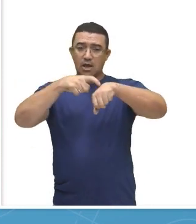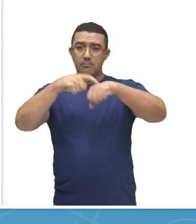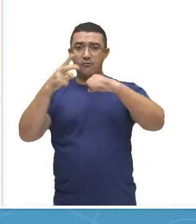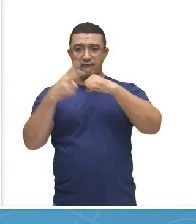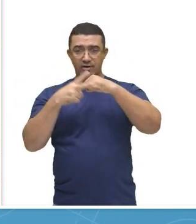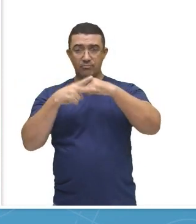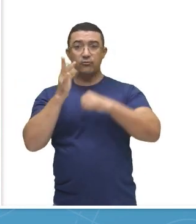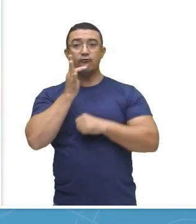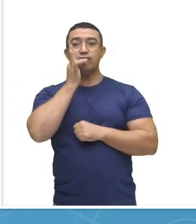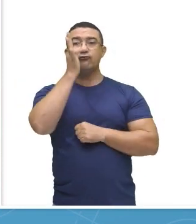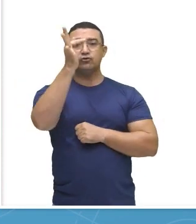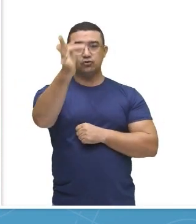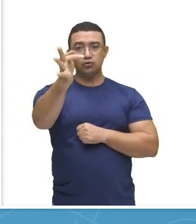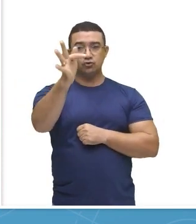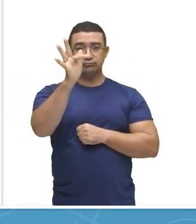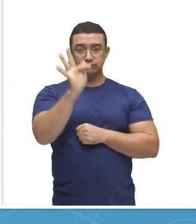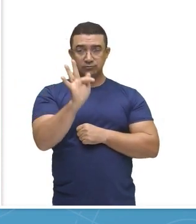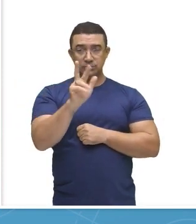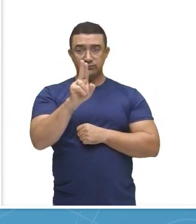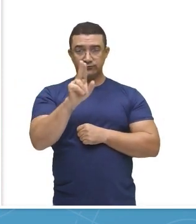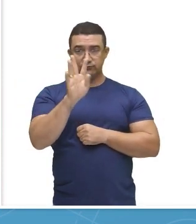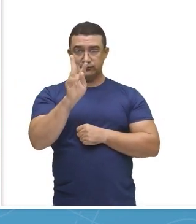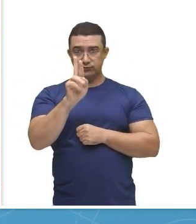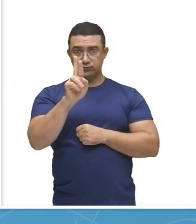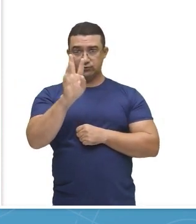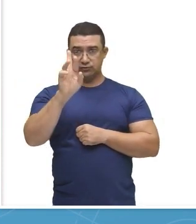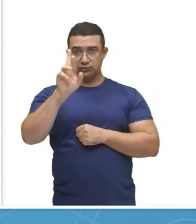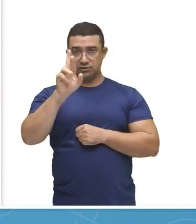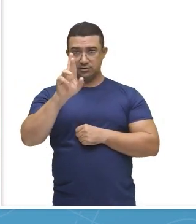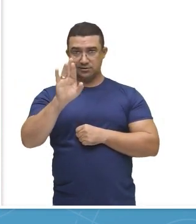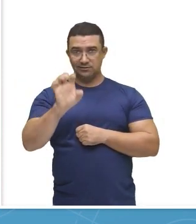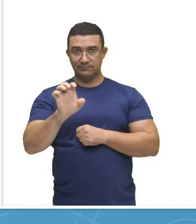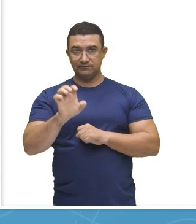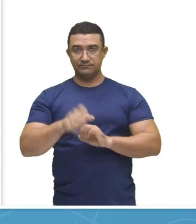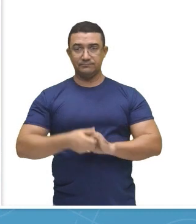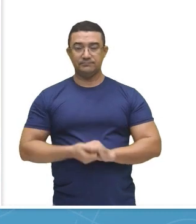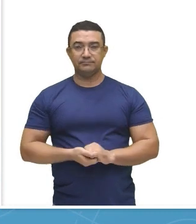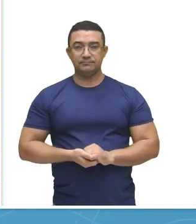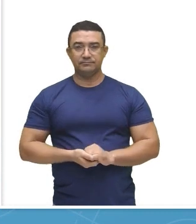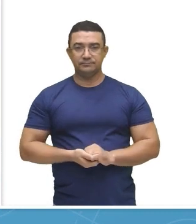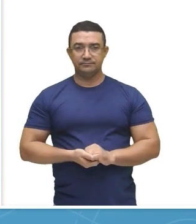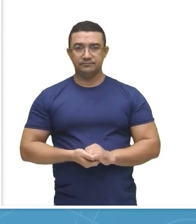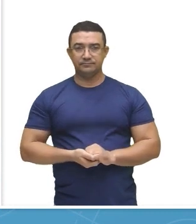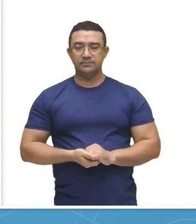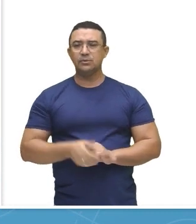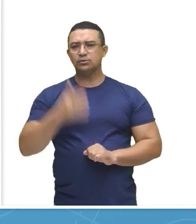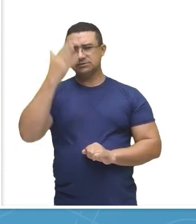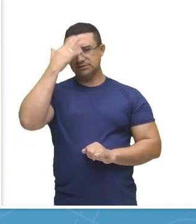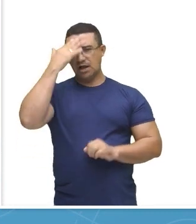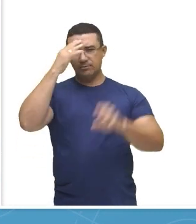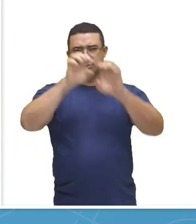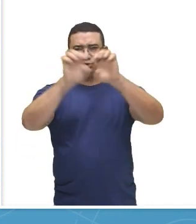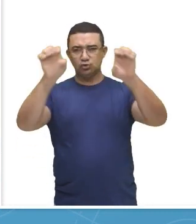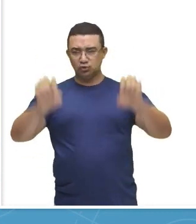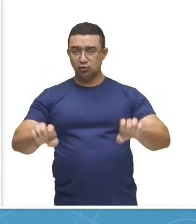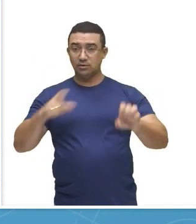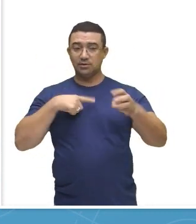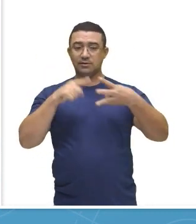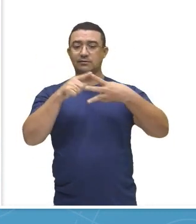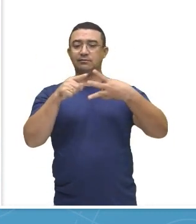futuro, em future. Vocês sabem que essa estrutura apresenta